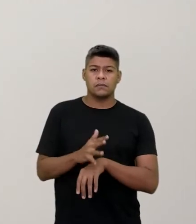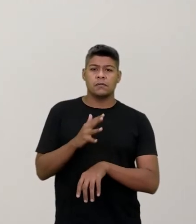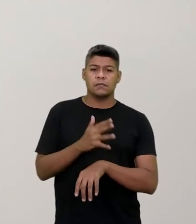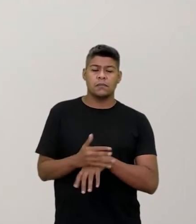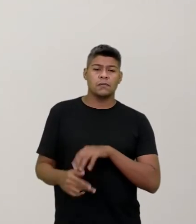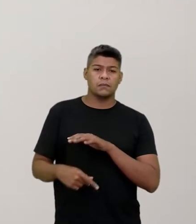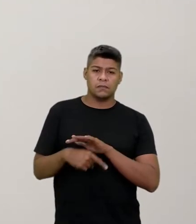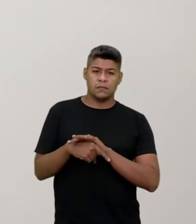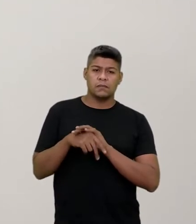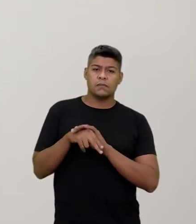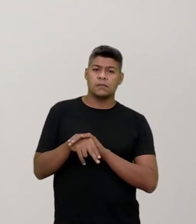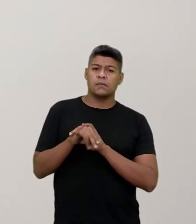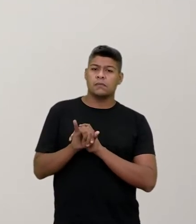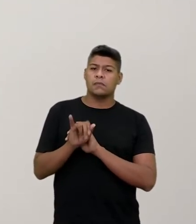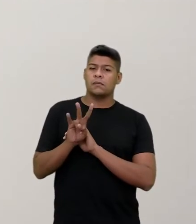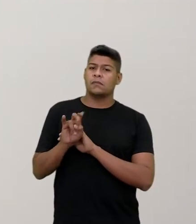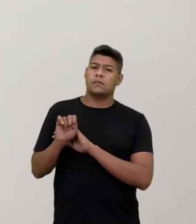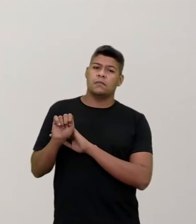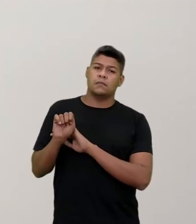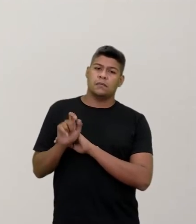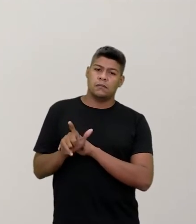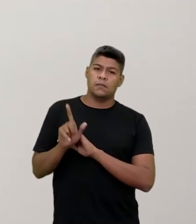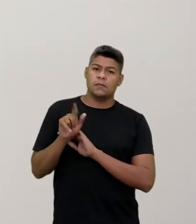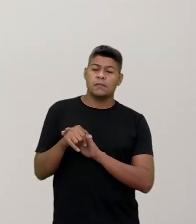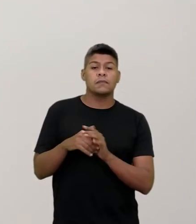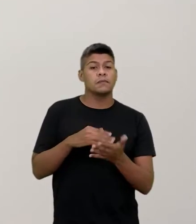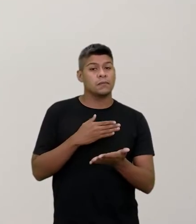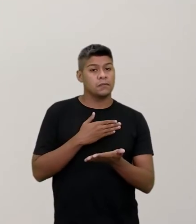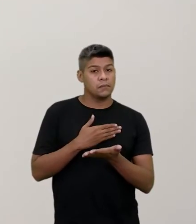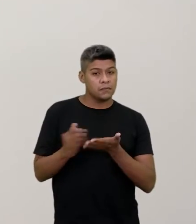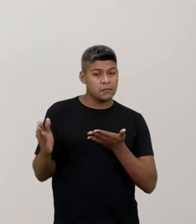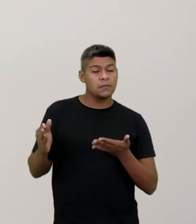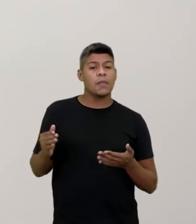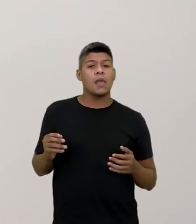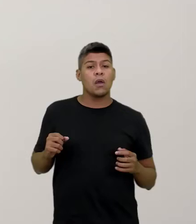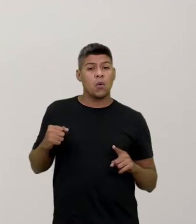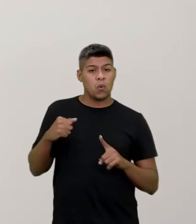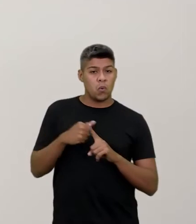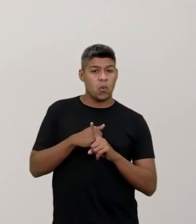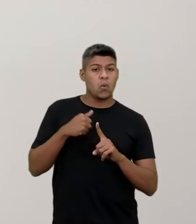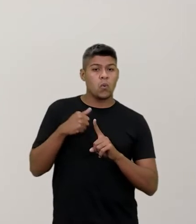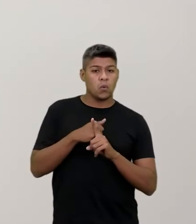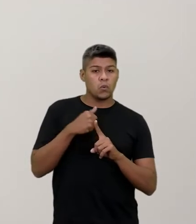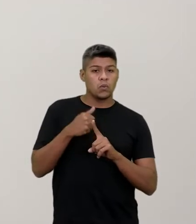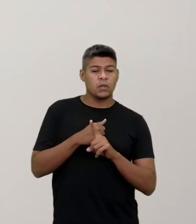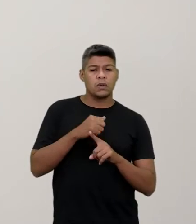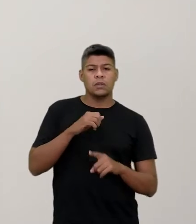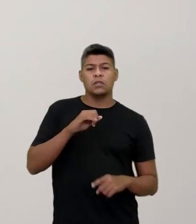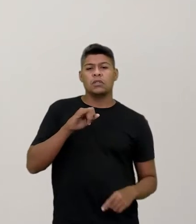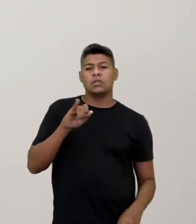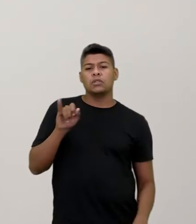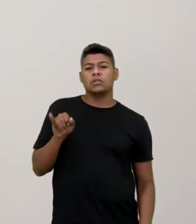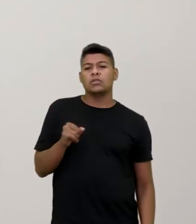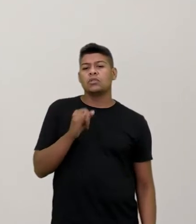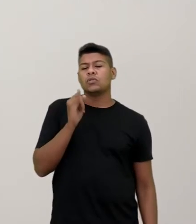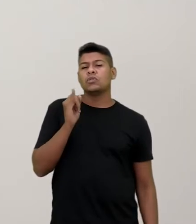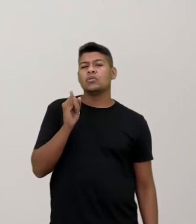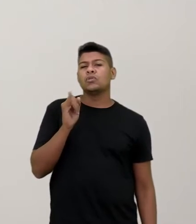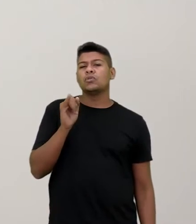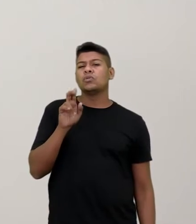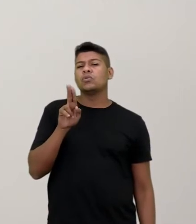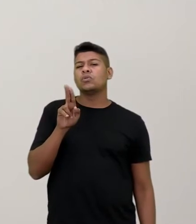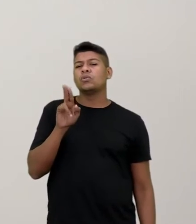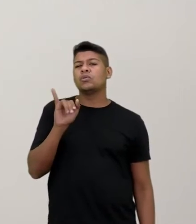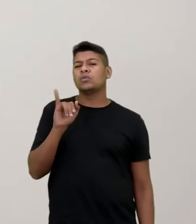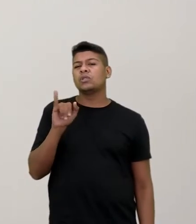determinado nível, né? Se ele é iniciante, então falar aqui de uma luta que também é brasileira, que é o jiu-jitsu, né? Jiu-jitsu